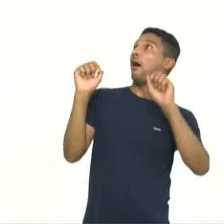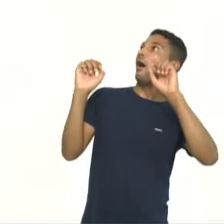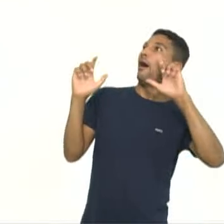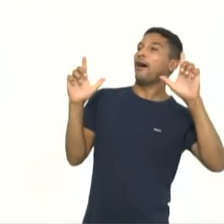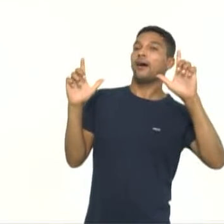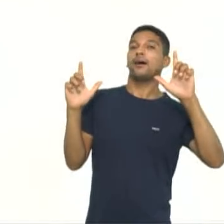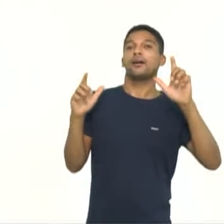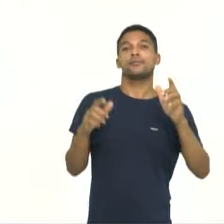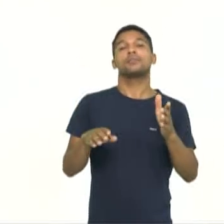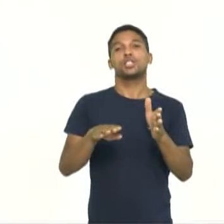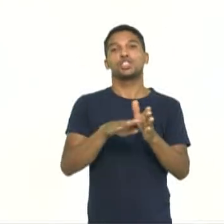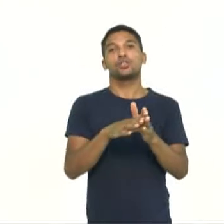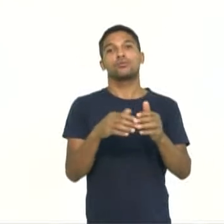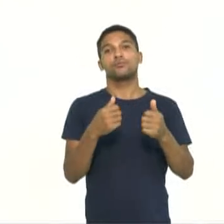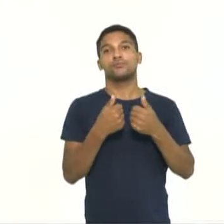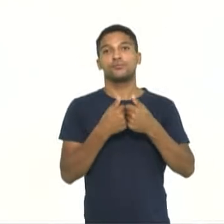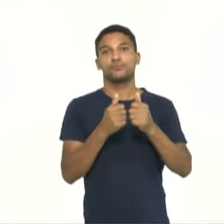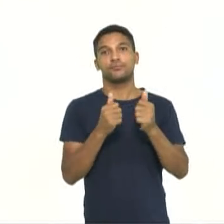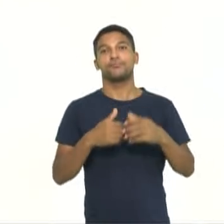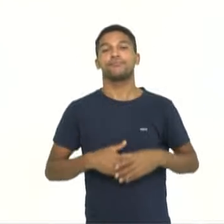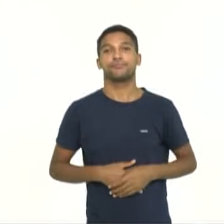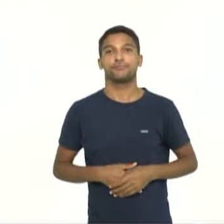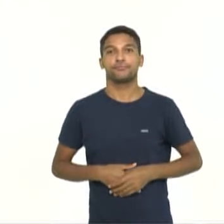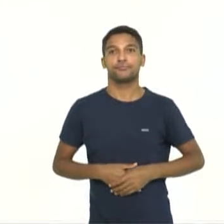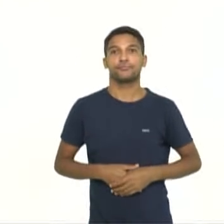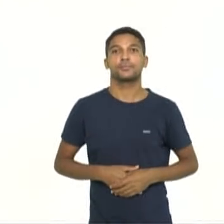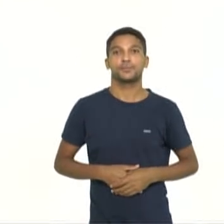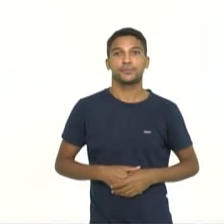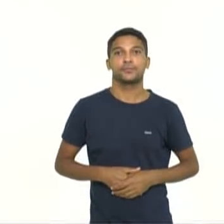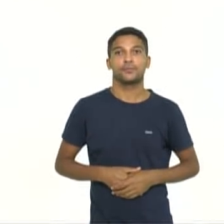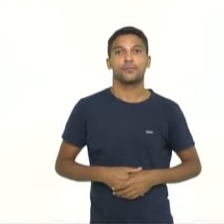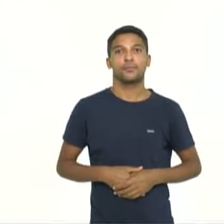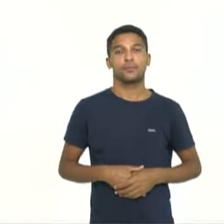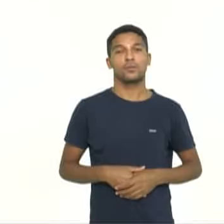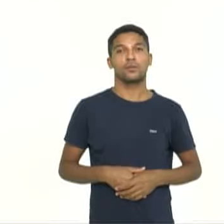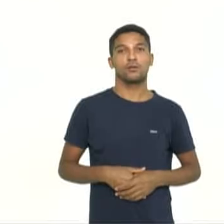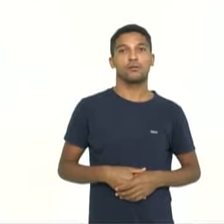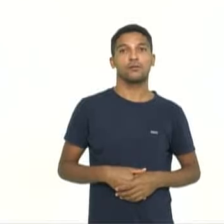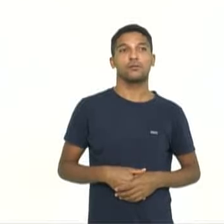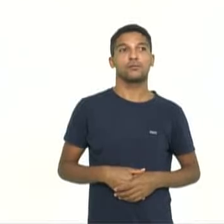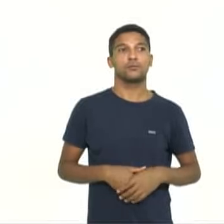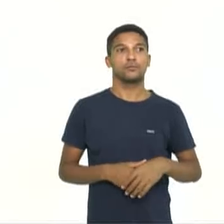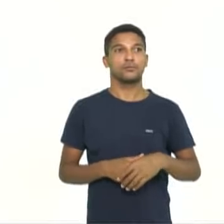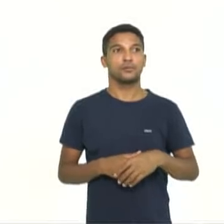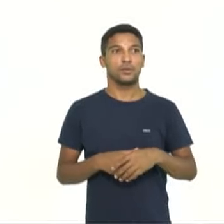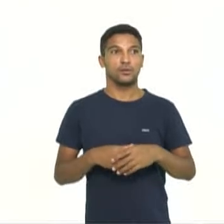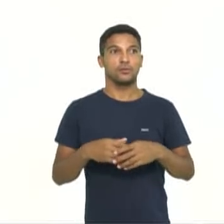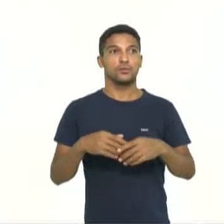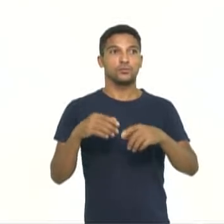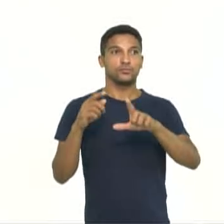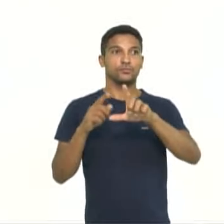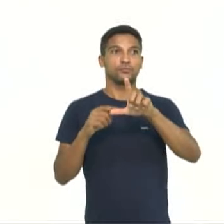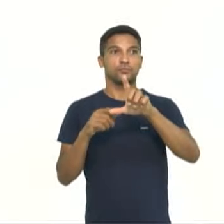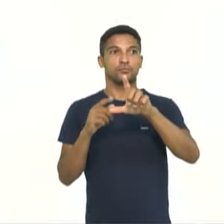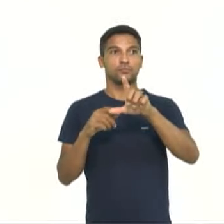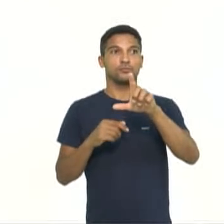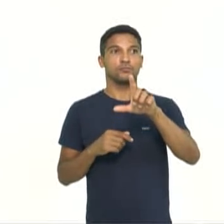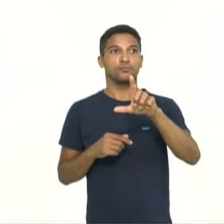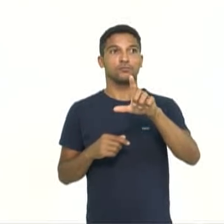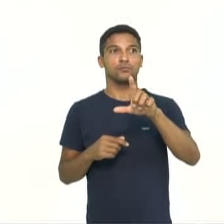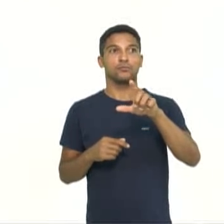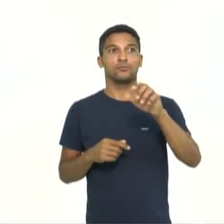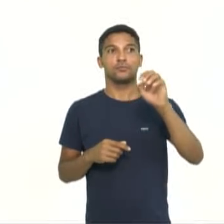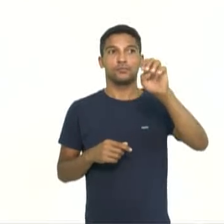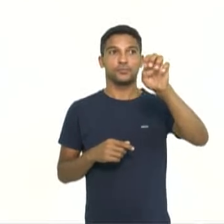aquela desculpa porque não achei outra melhor, né? Então, eu tenho inventar e achar como verbo.